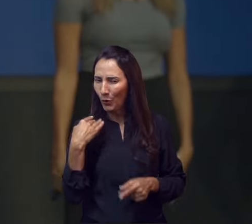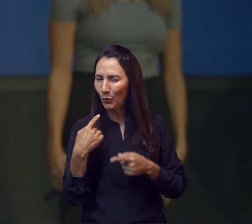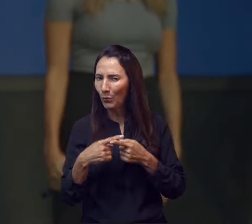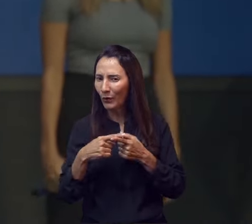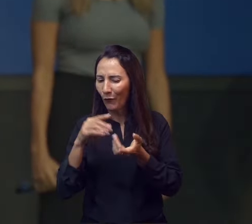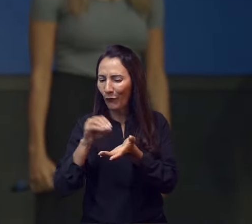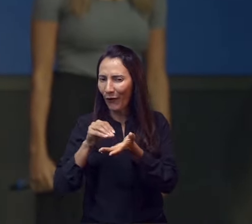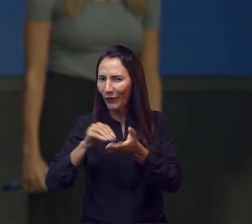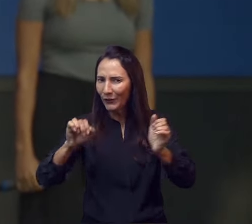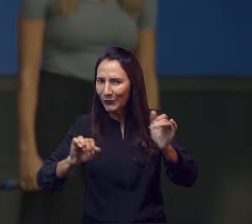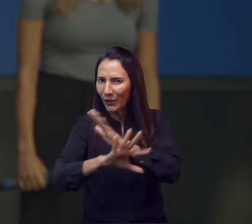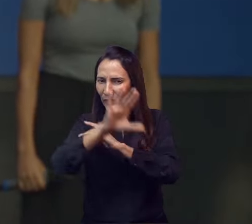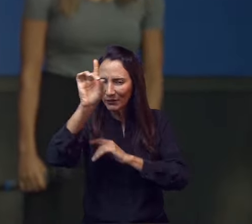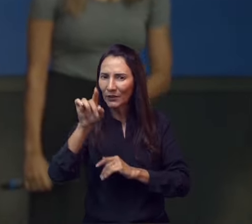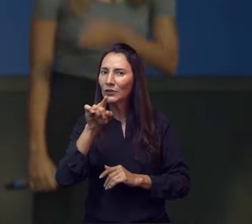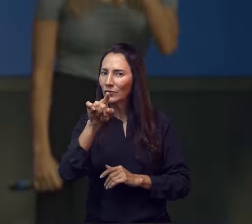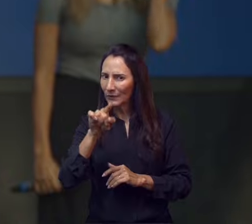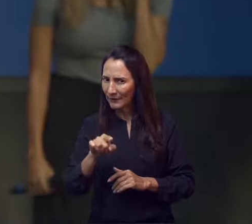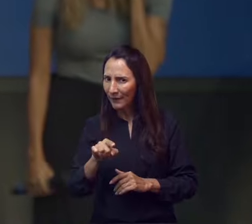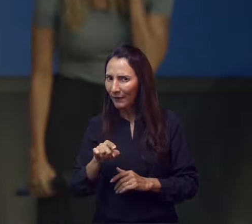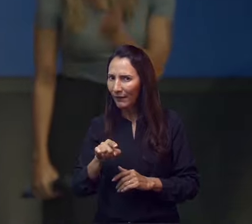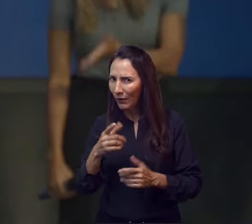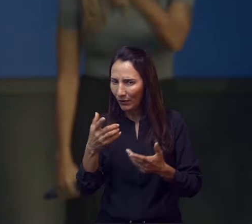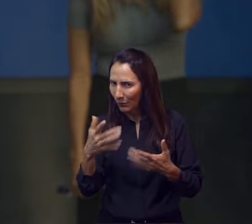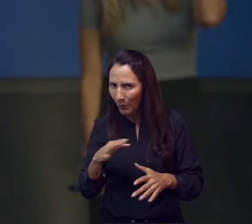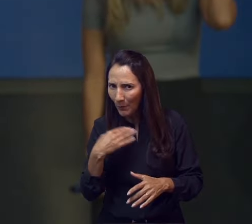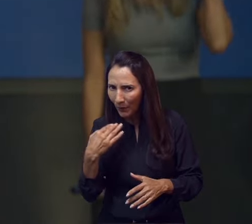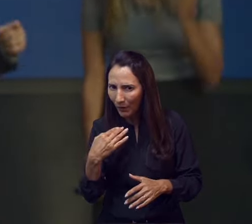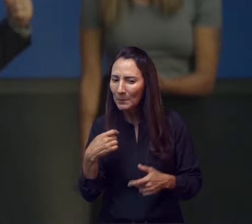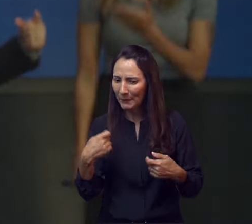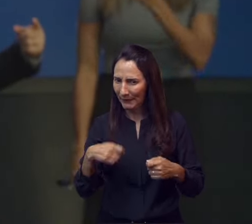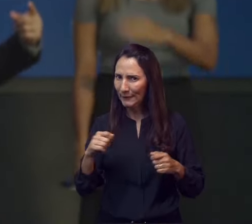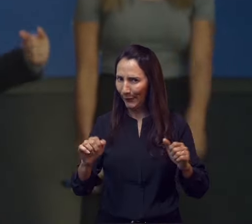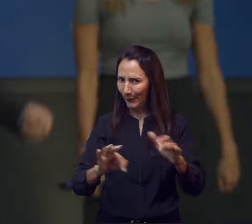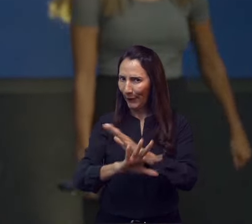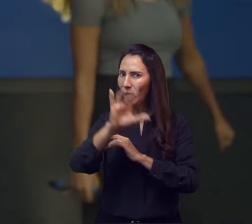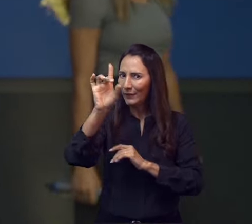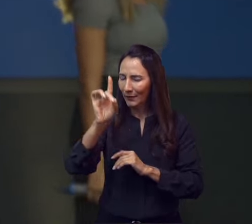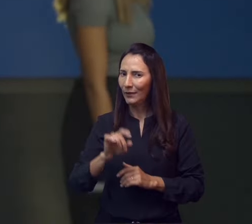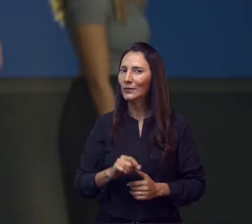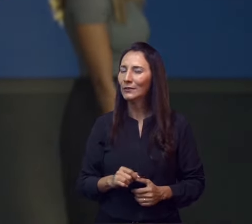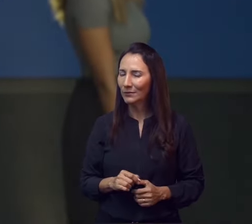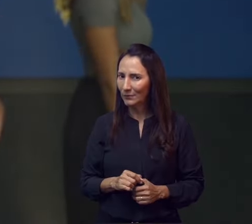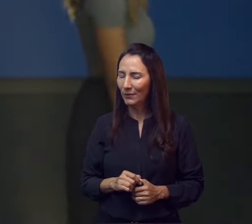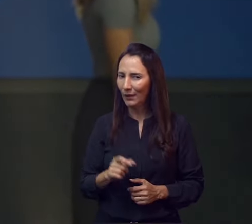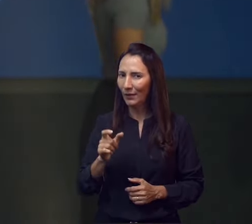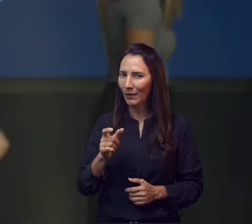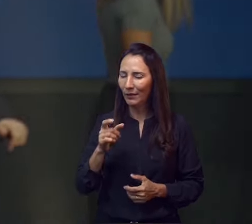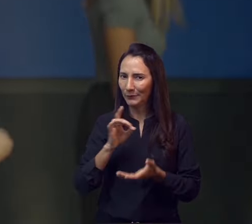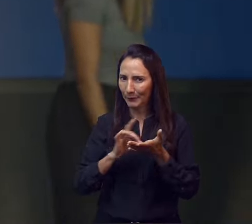quem tá ao teu lado se você não quiser morrer começa a dar glória aí que o bicho já tá para te pegar